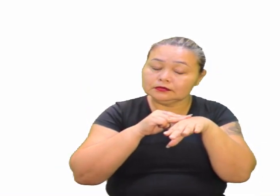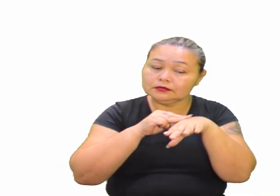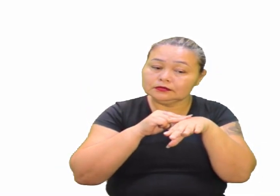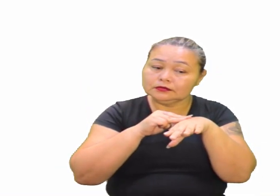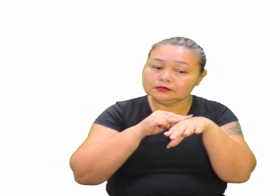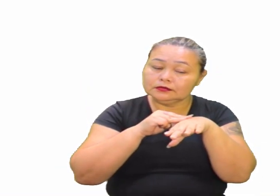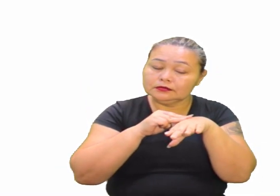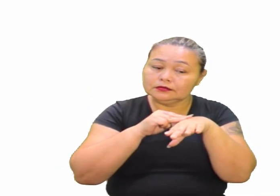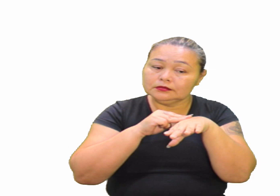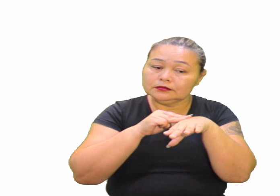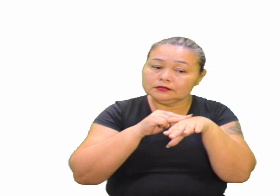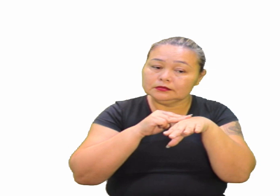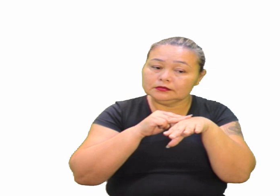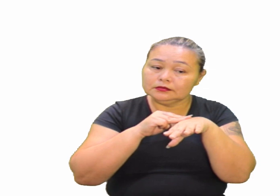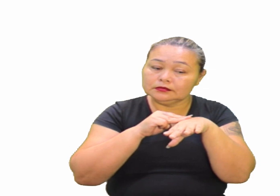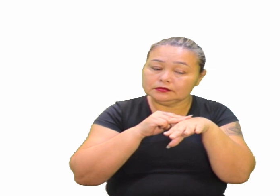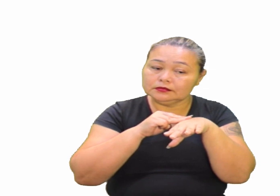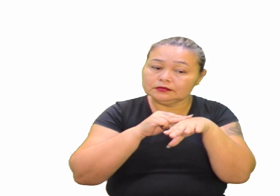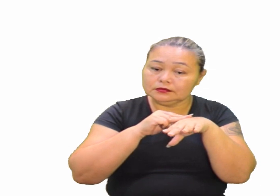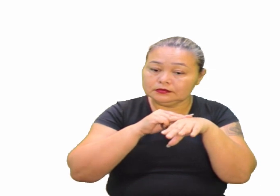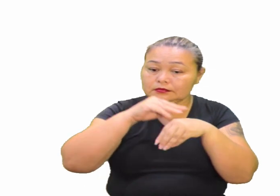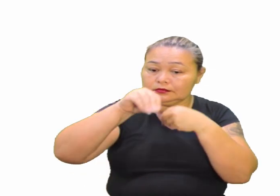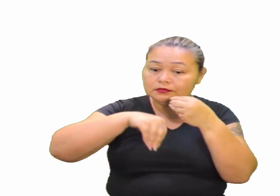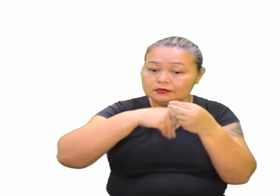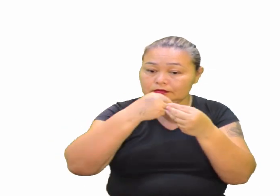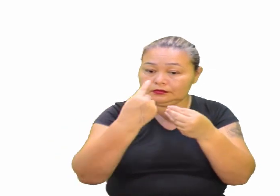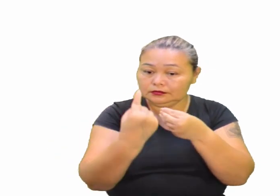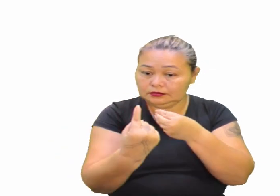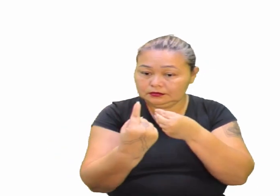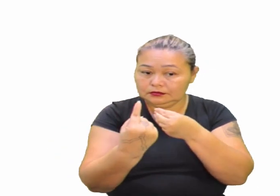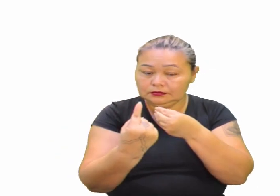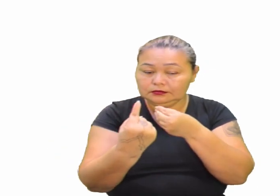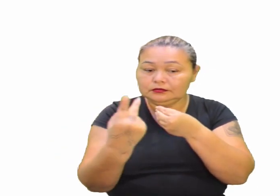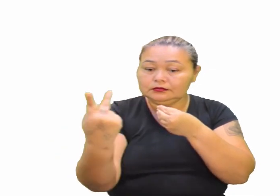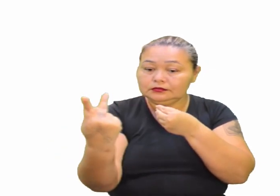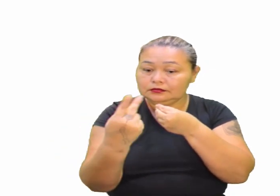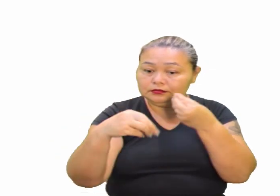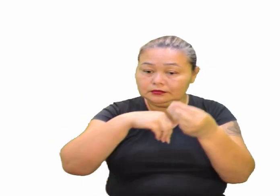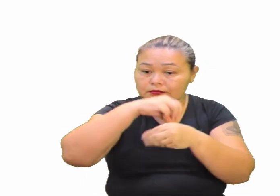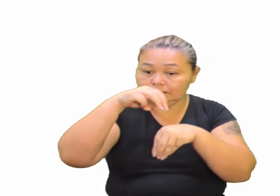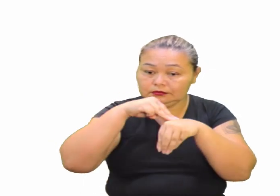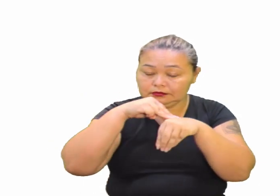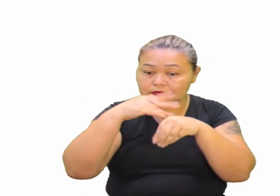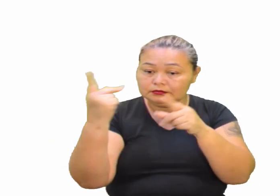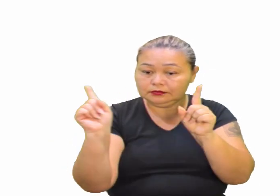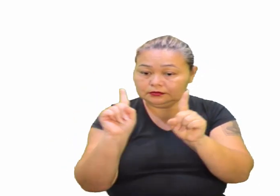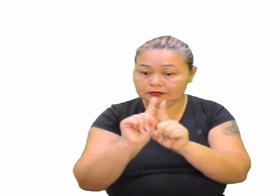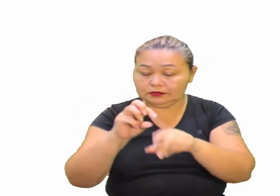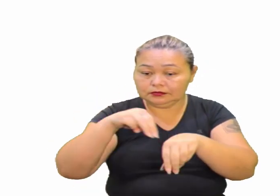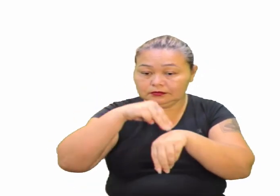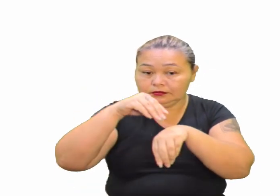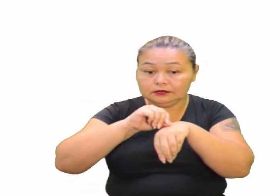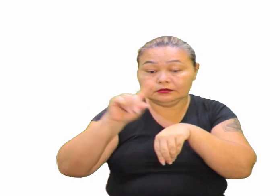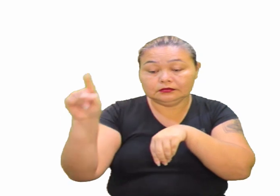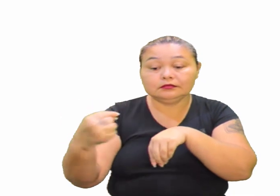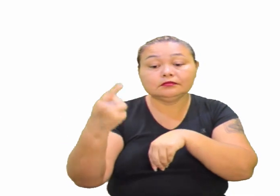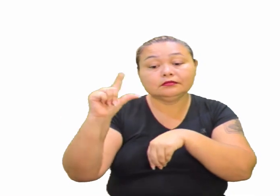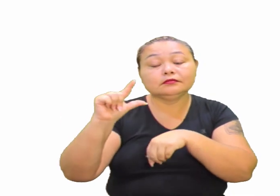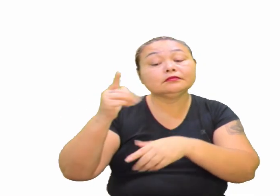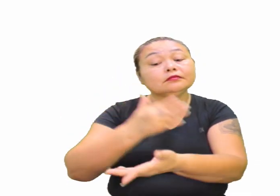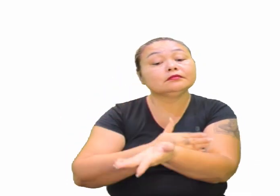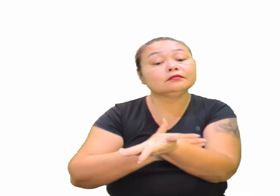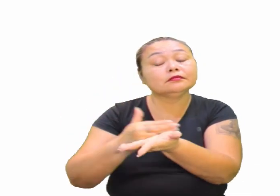marrom, homozigoto, marrom heterozigoto, marrom heterozigoto. Só esse aqui é